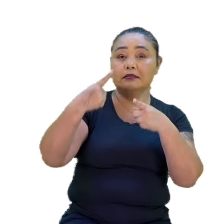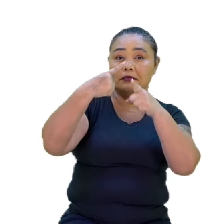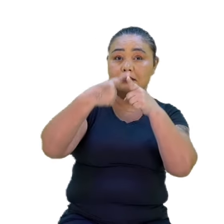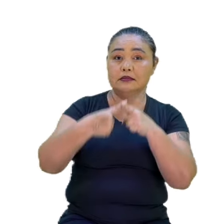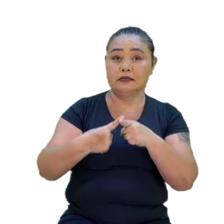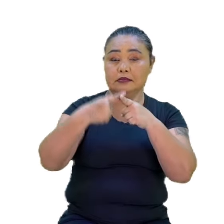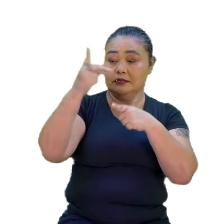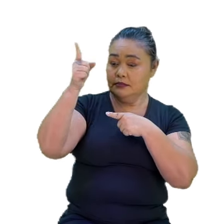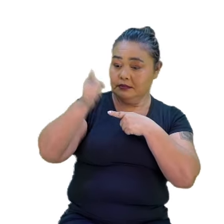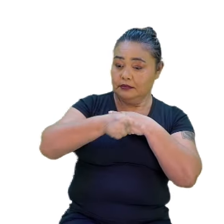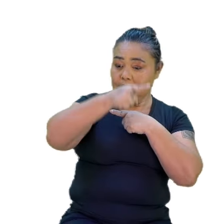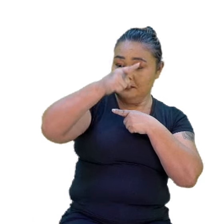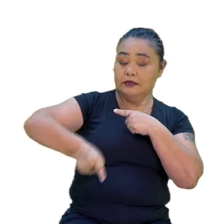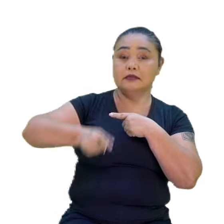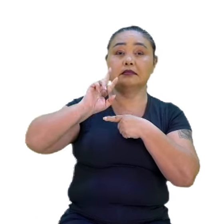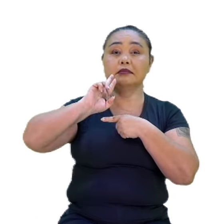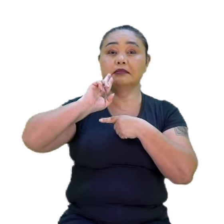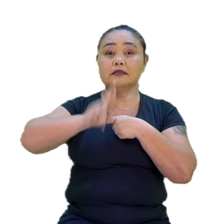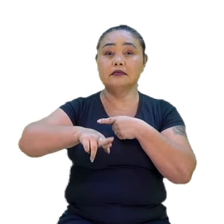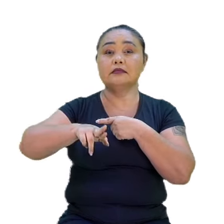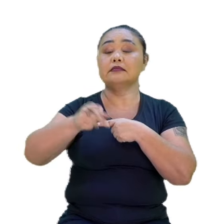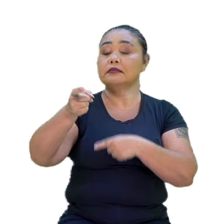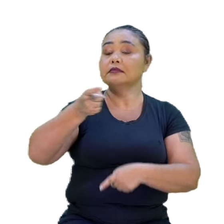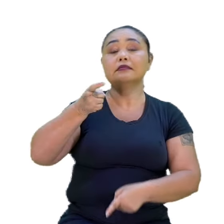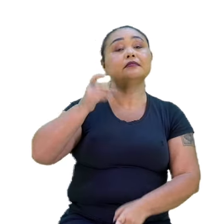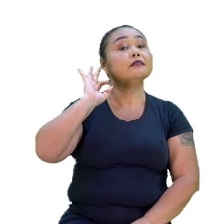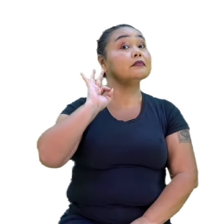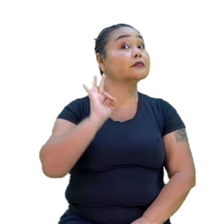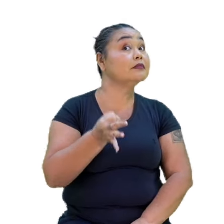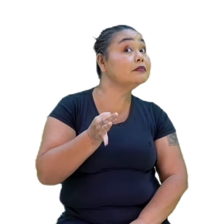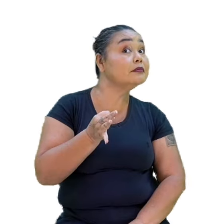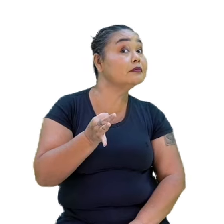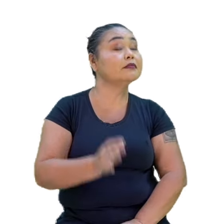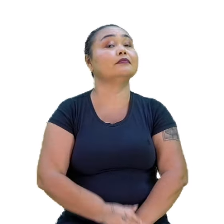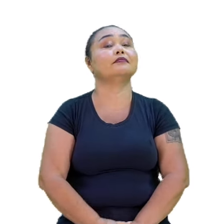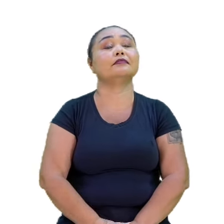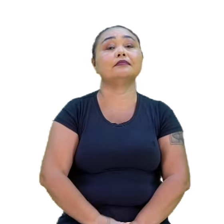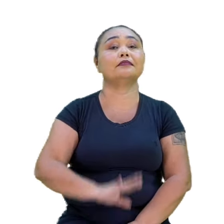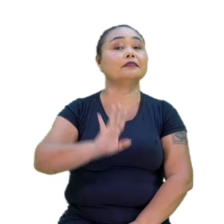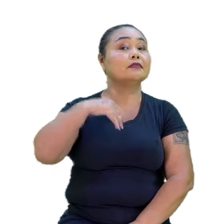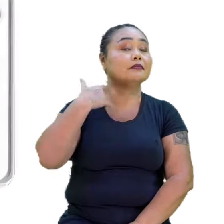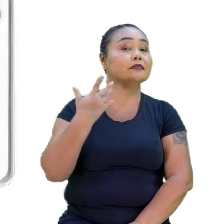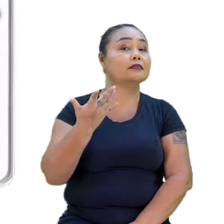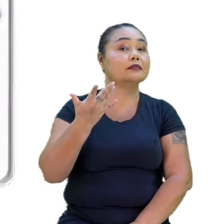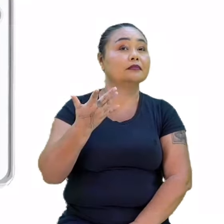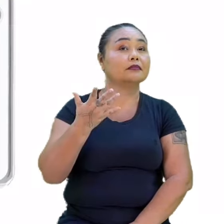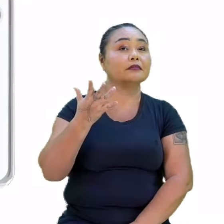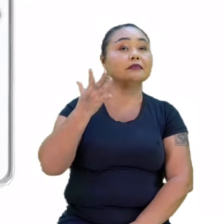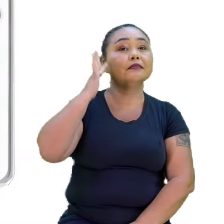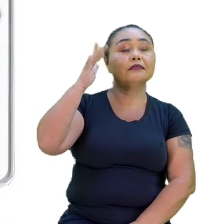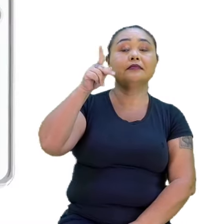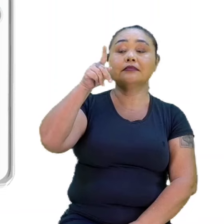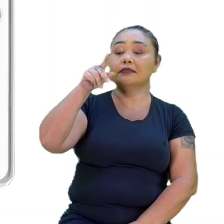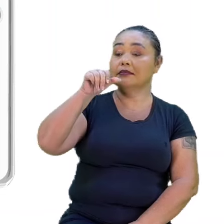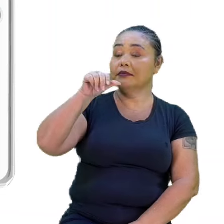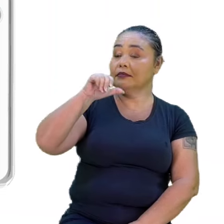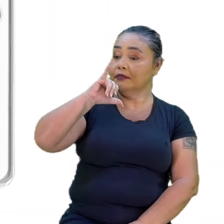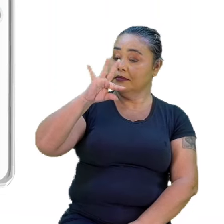cruzado e acha-se o valor de X certo vamos lá agora para o teorema de Pitágoras